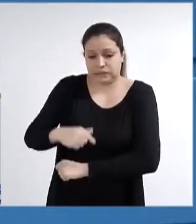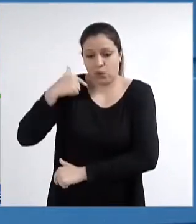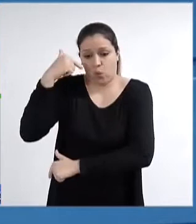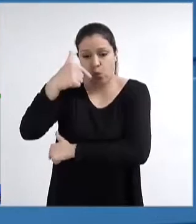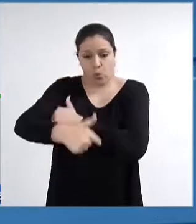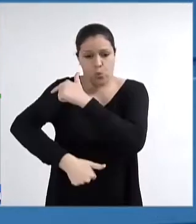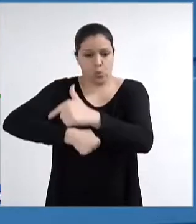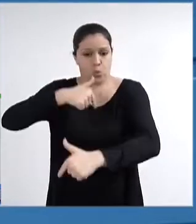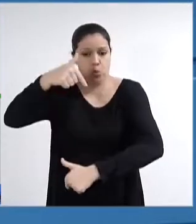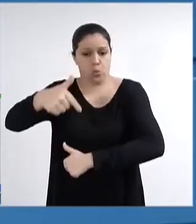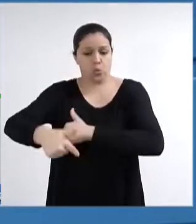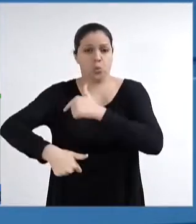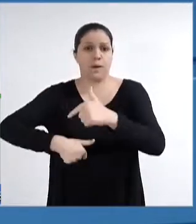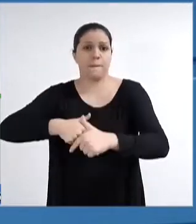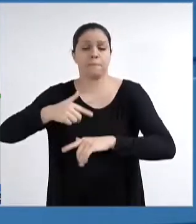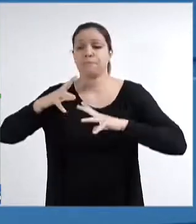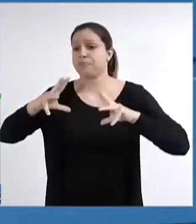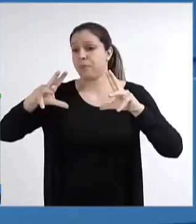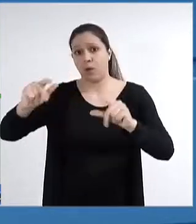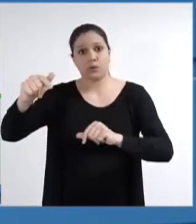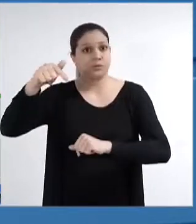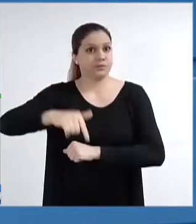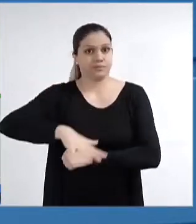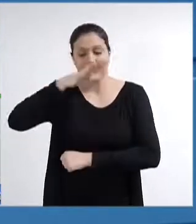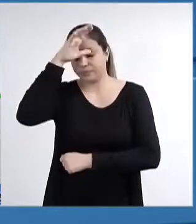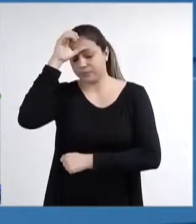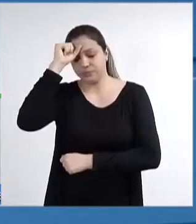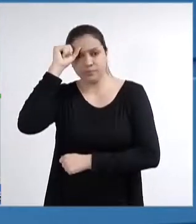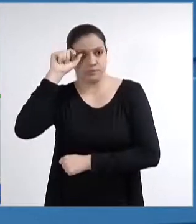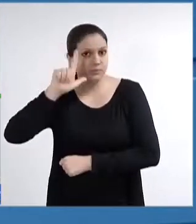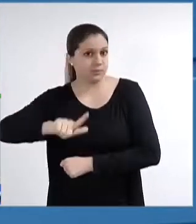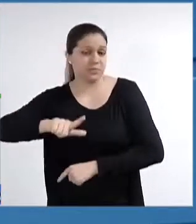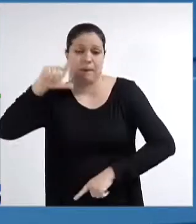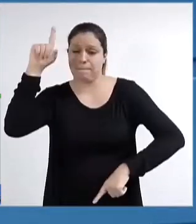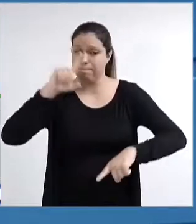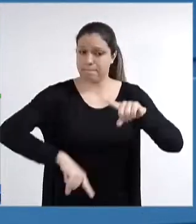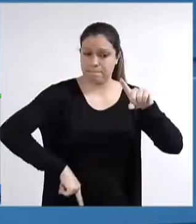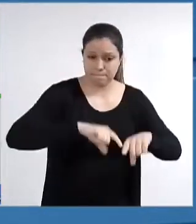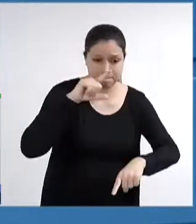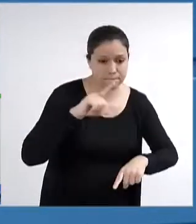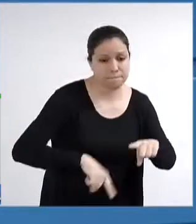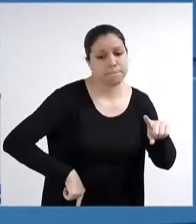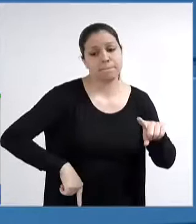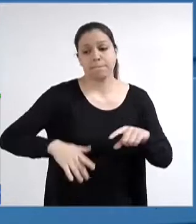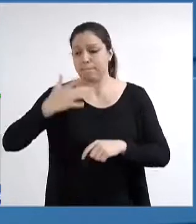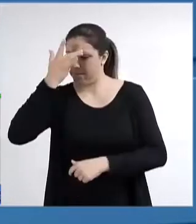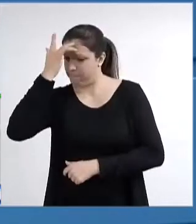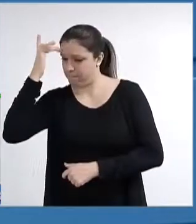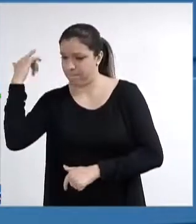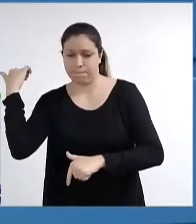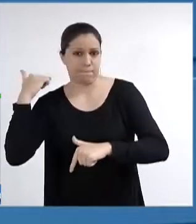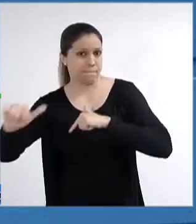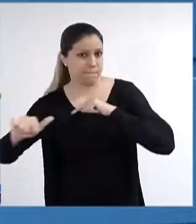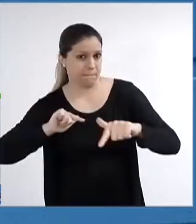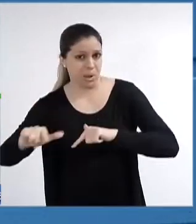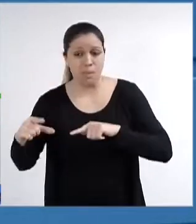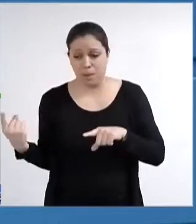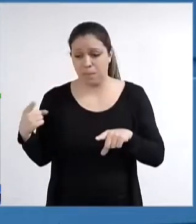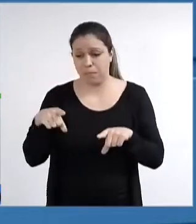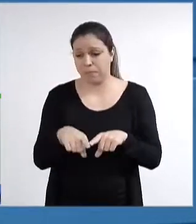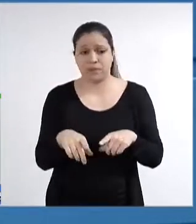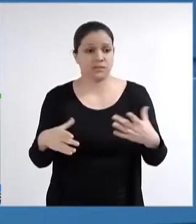logística, de pessoal, de equipamentos que estão sendo empregados para que esse convênio